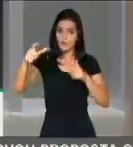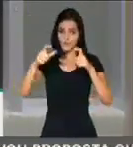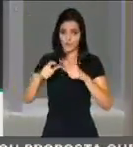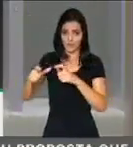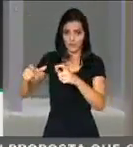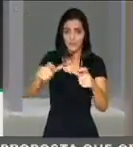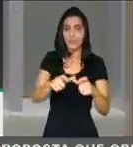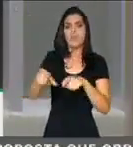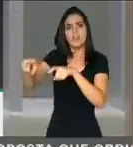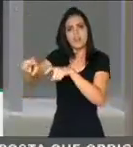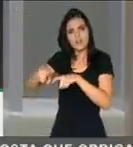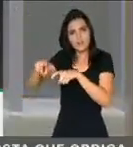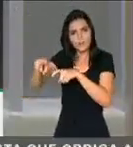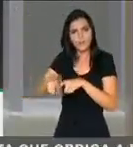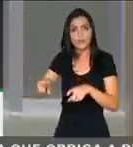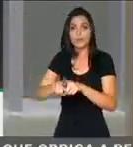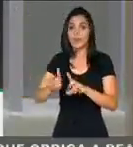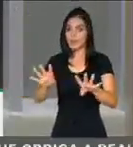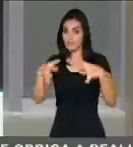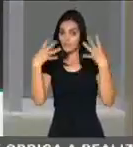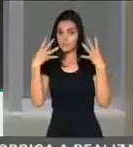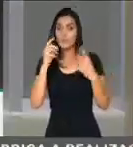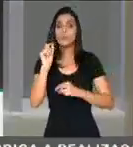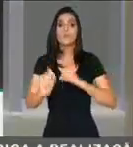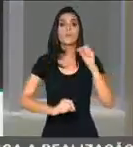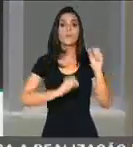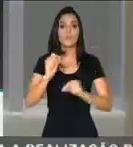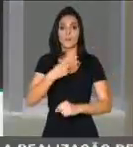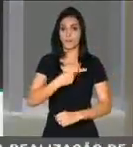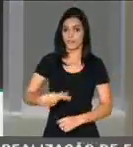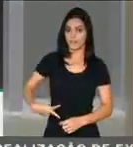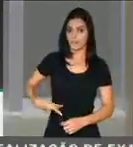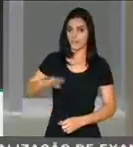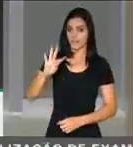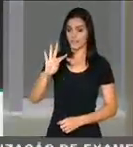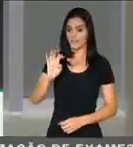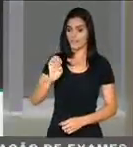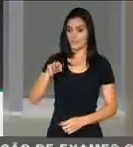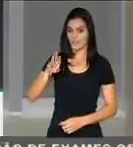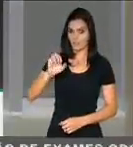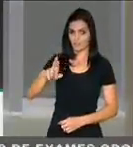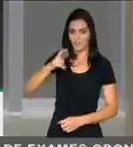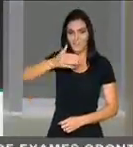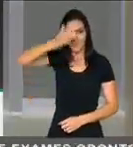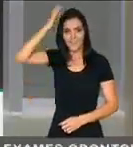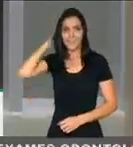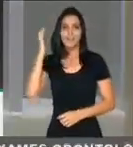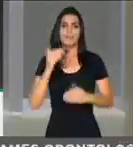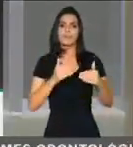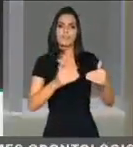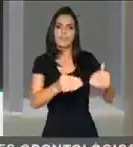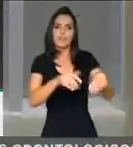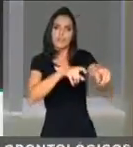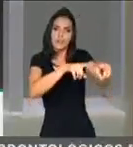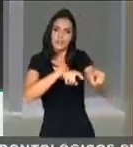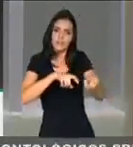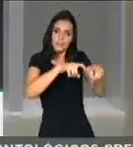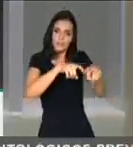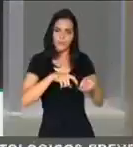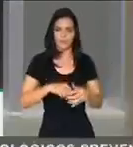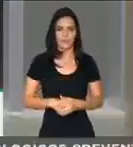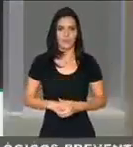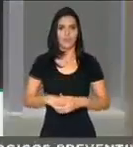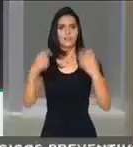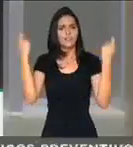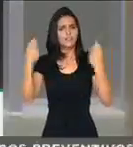mesmo pequeno agricultor. Então eu quero chamar a atenção do presidente Temer, do secretário do Ministério da Agricultura, a necessidade